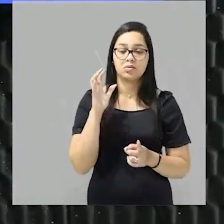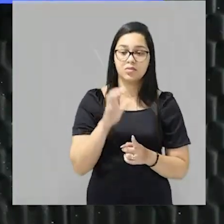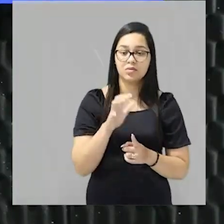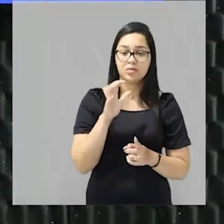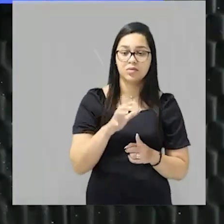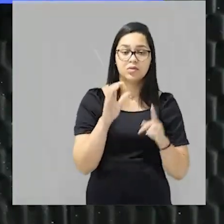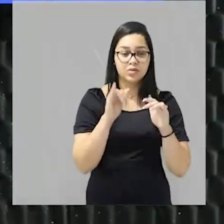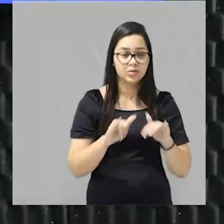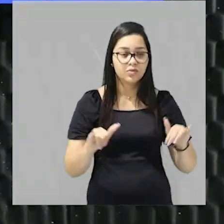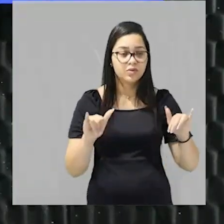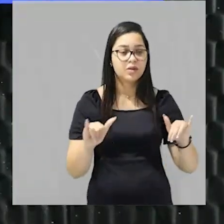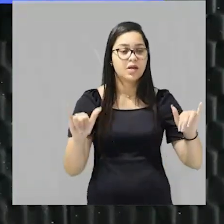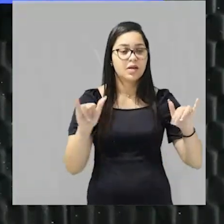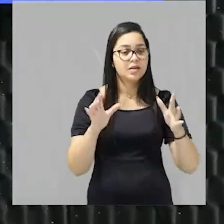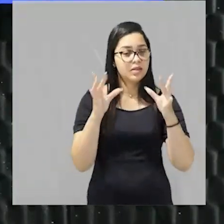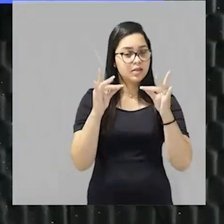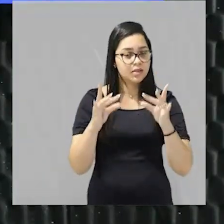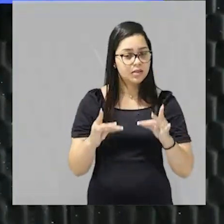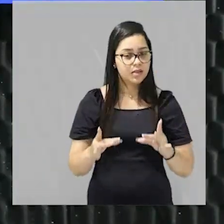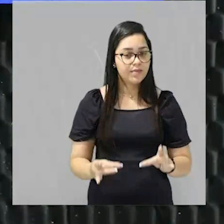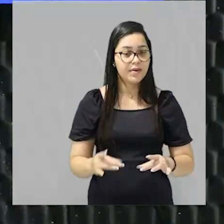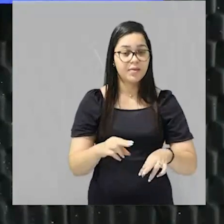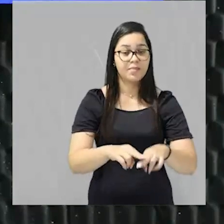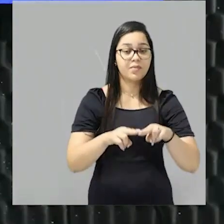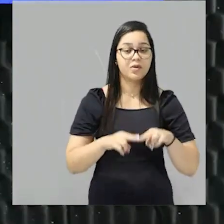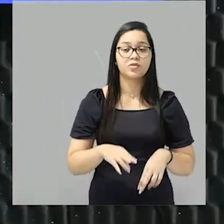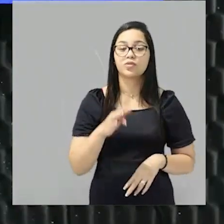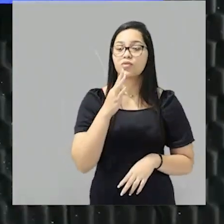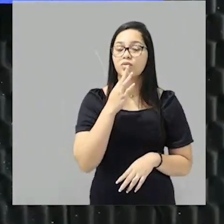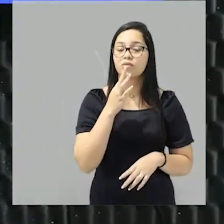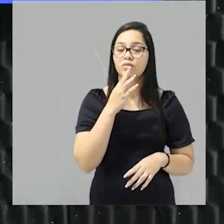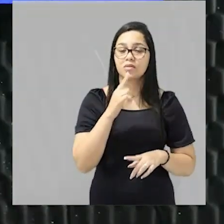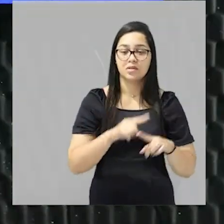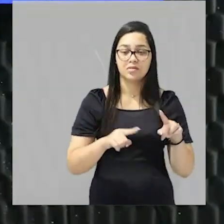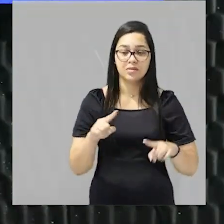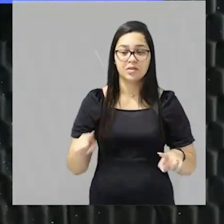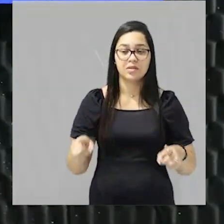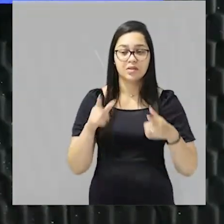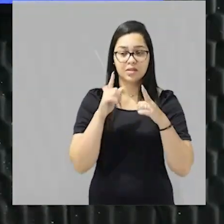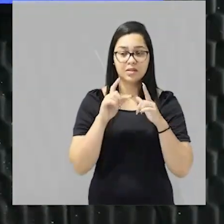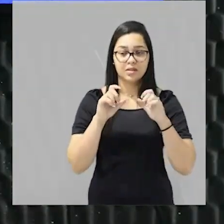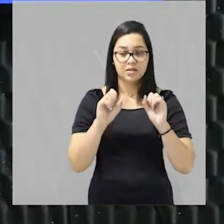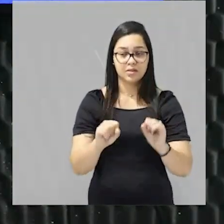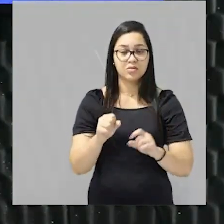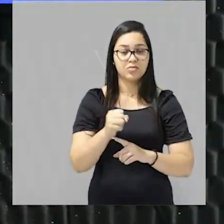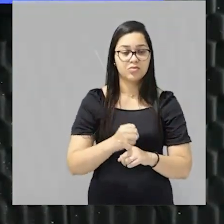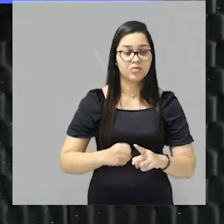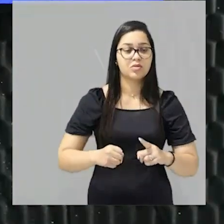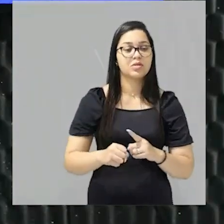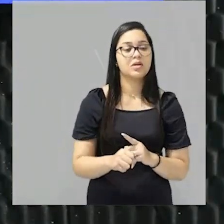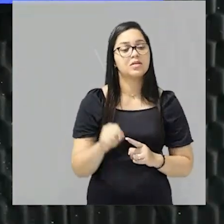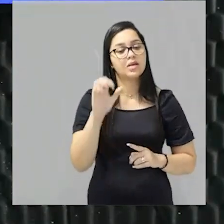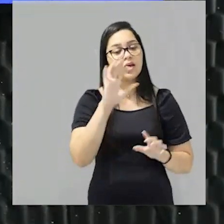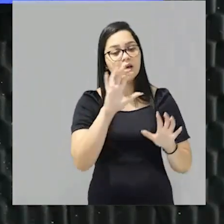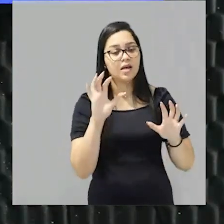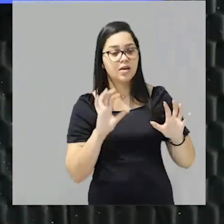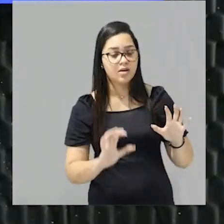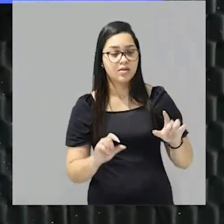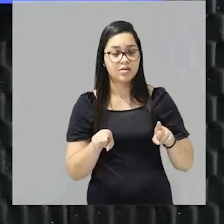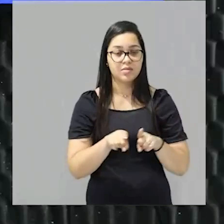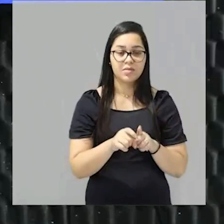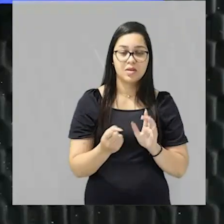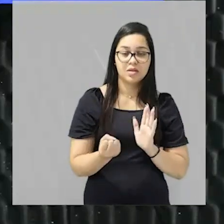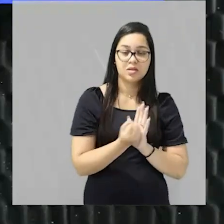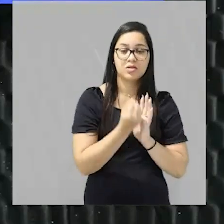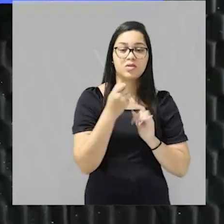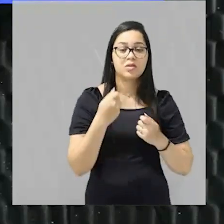informar, entreter, convencer, divulgar e descrever. Então, gente, assim como a fala, a escrita tem as suas intenções,